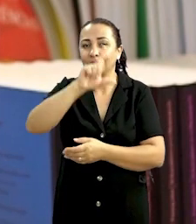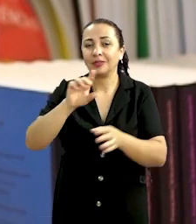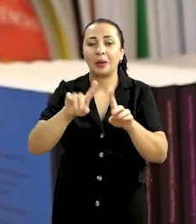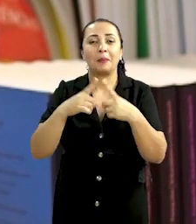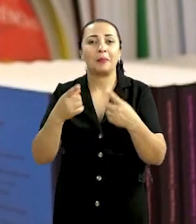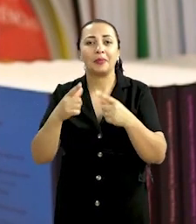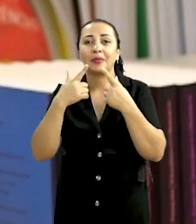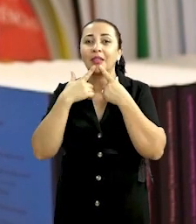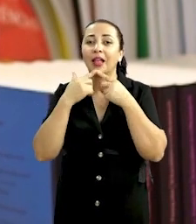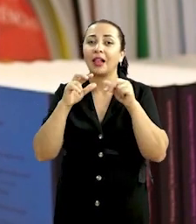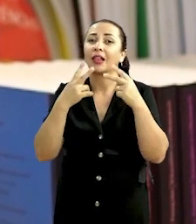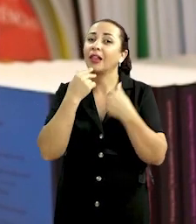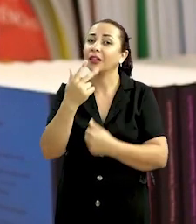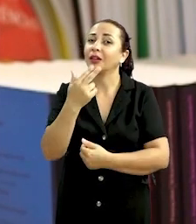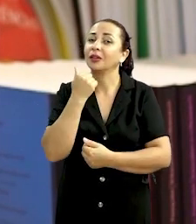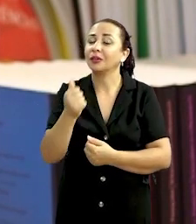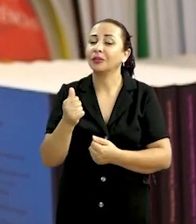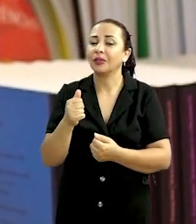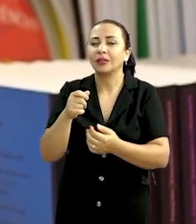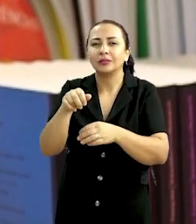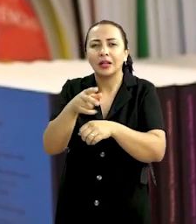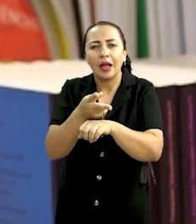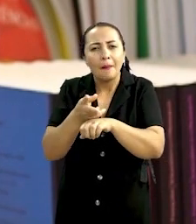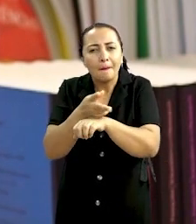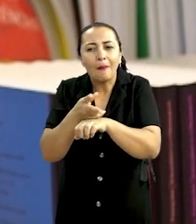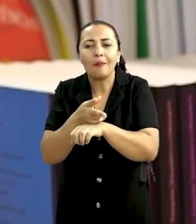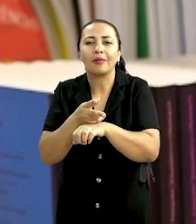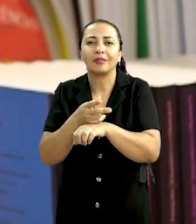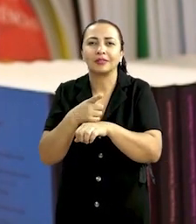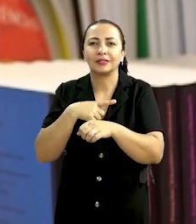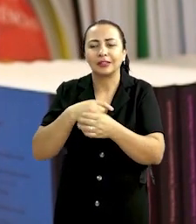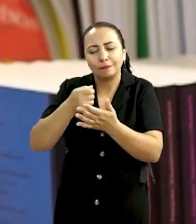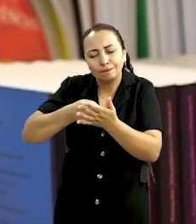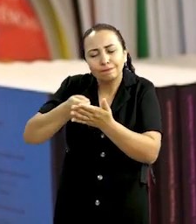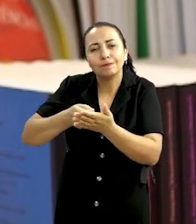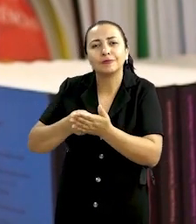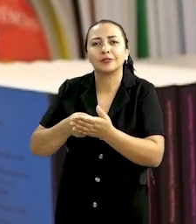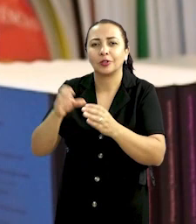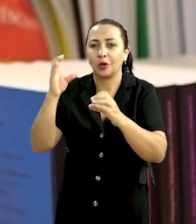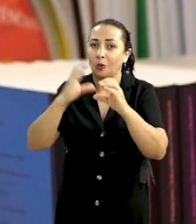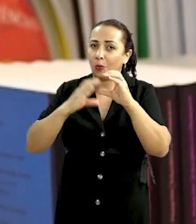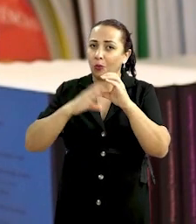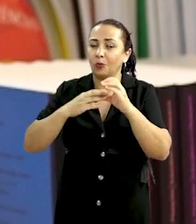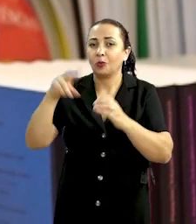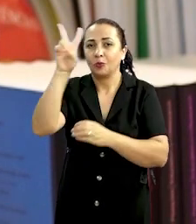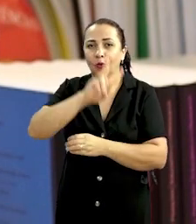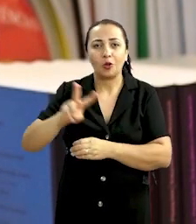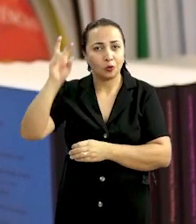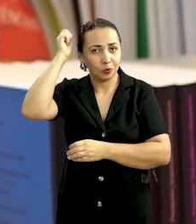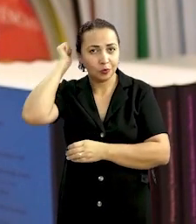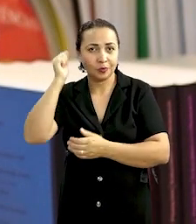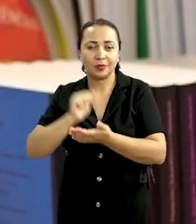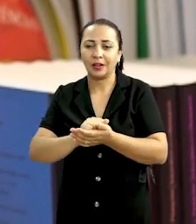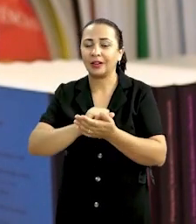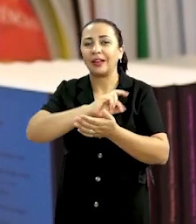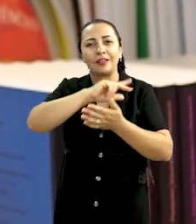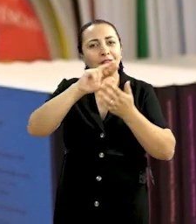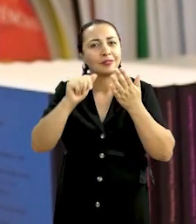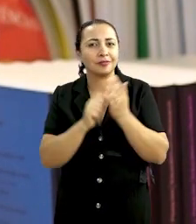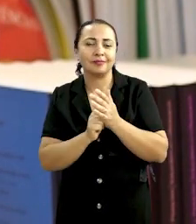aspectos também de língua, de estrutura de língua que são explorados em questões, né, de concursos, de vestibulares, em